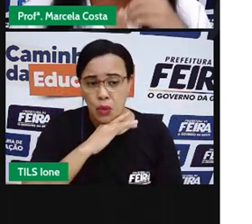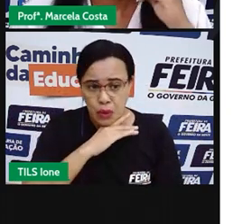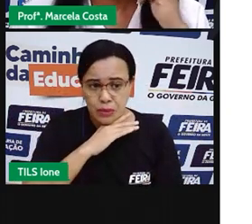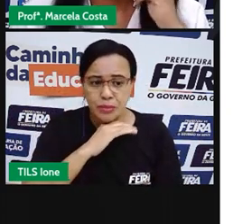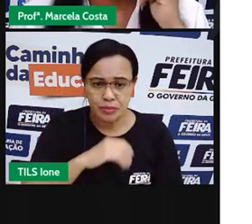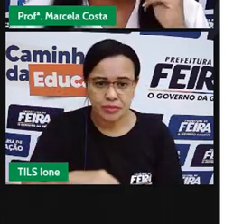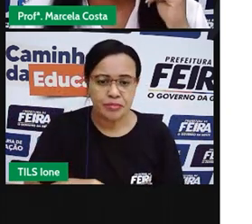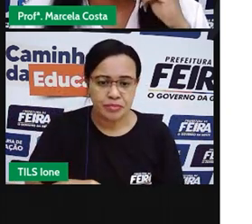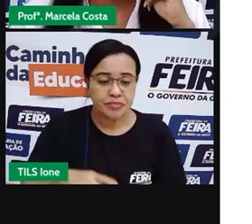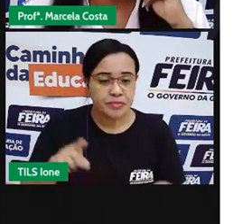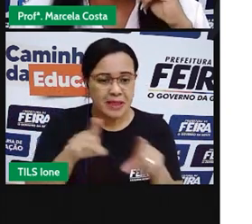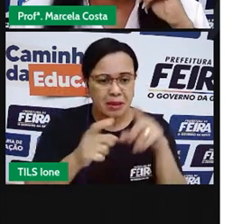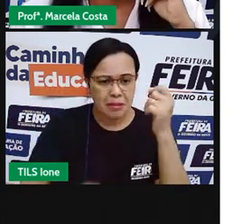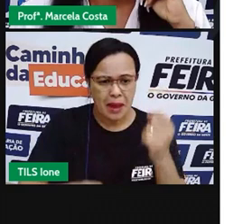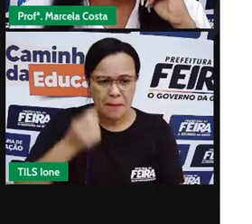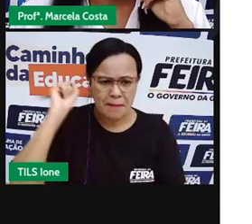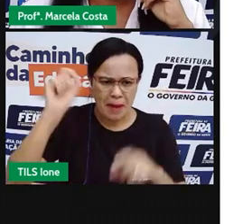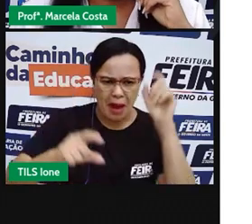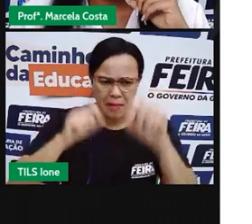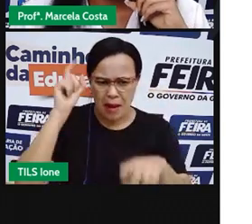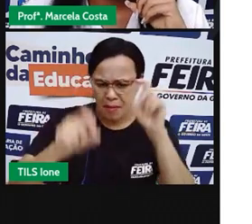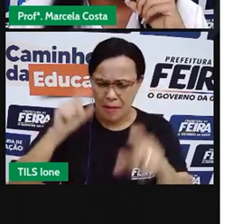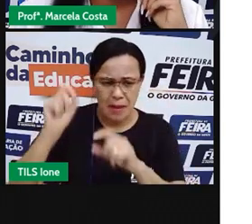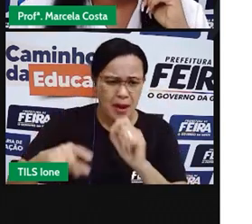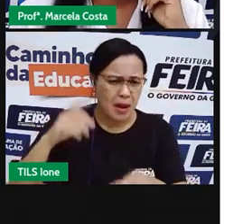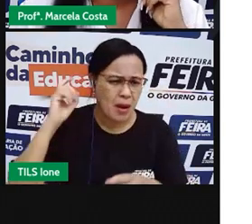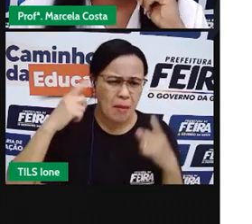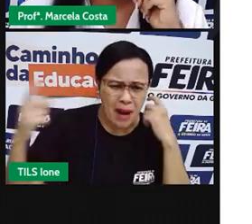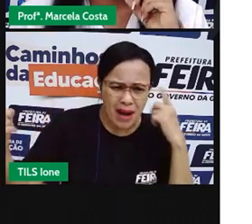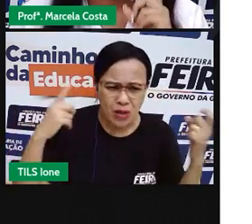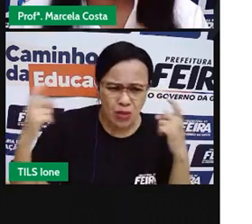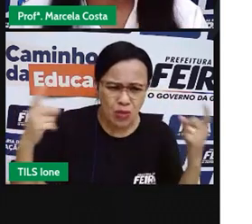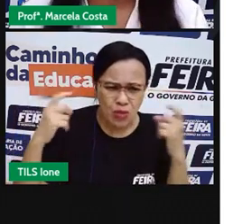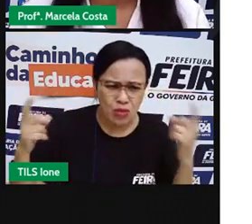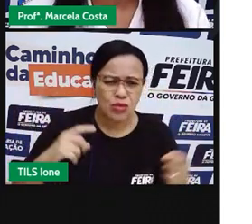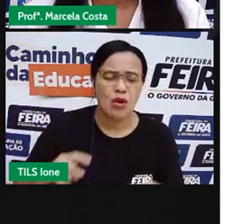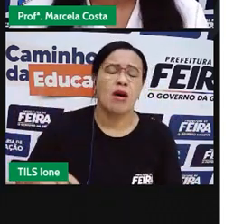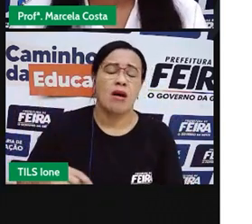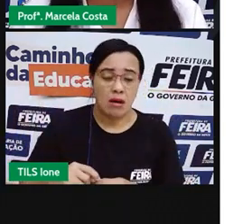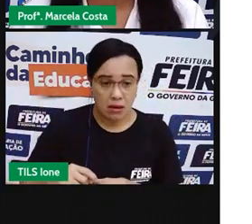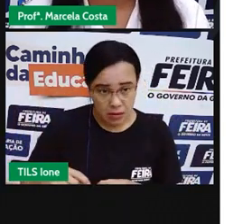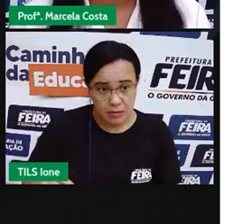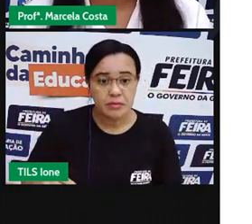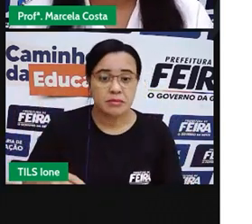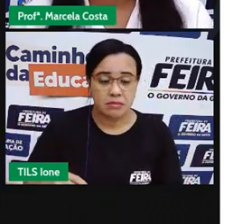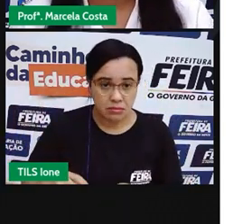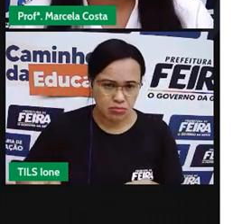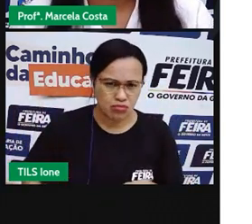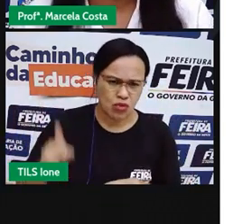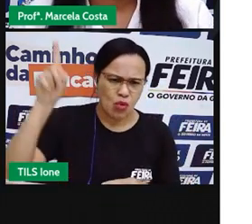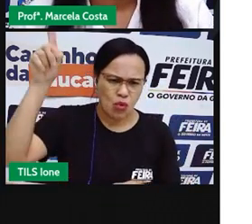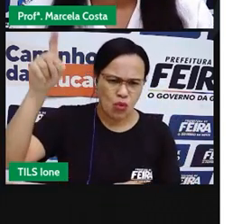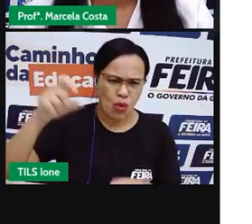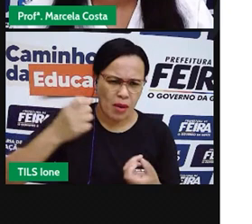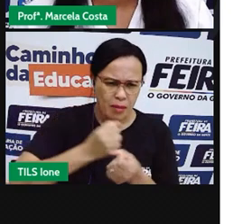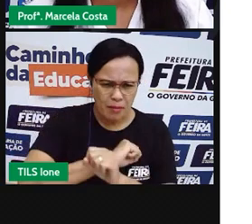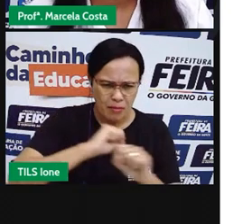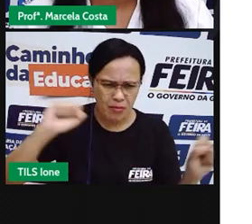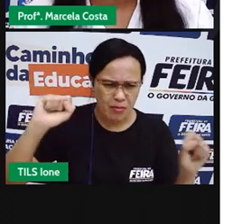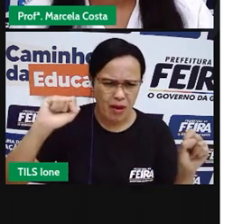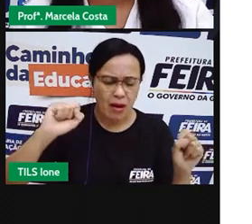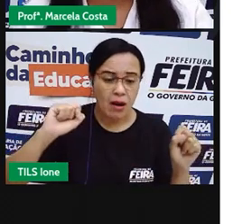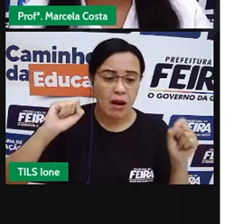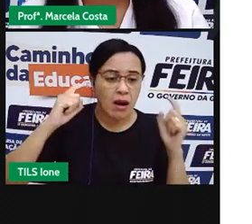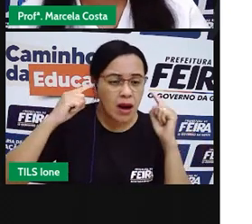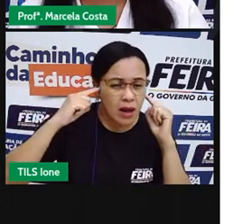Justamente por causa do incômodo forte causado por aquele barulho, por